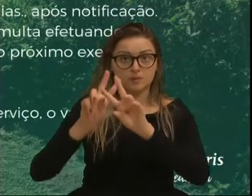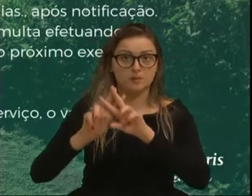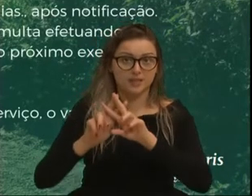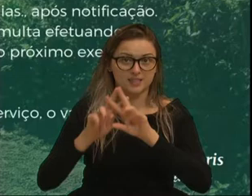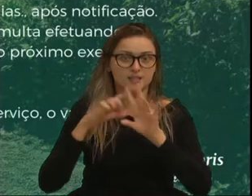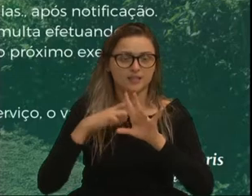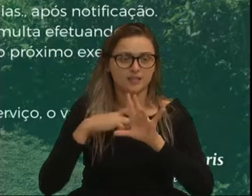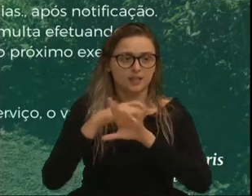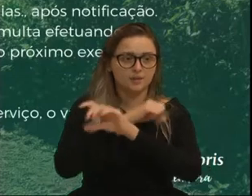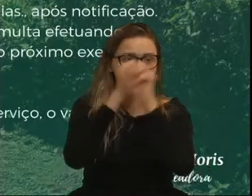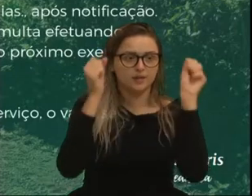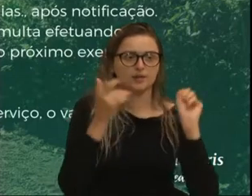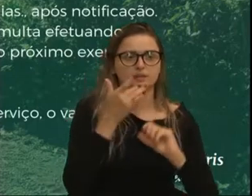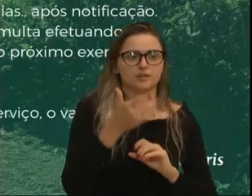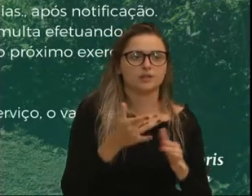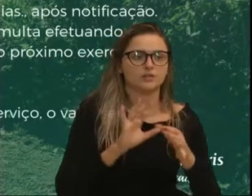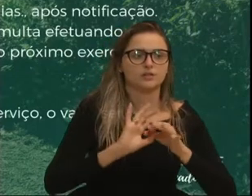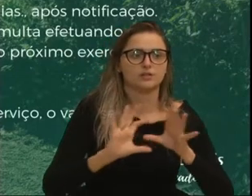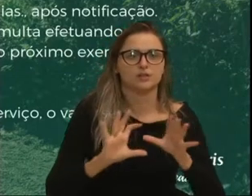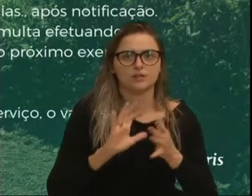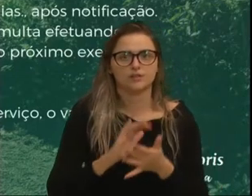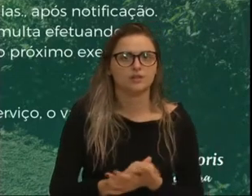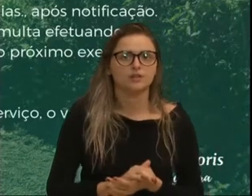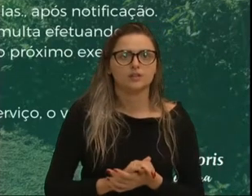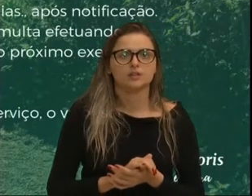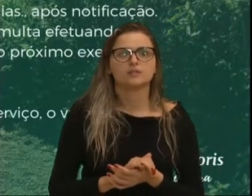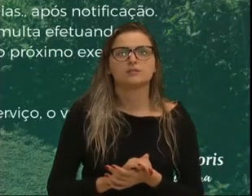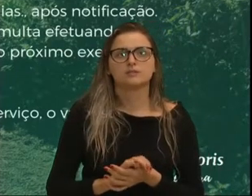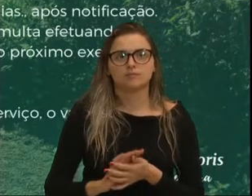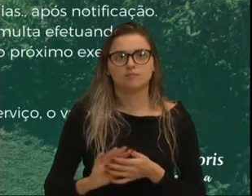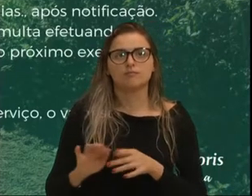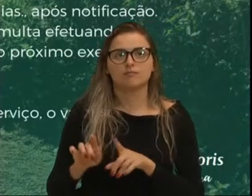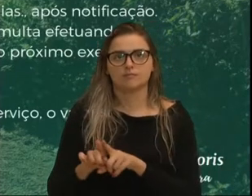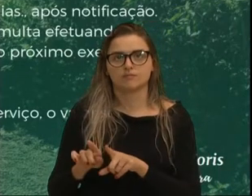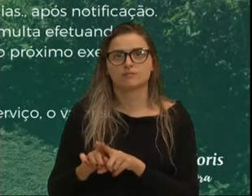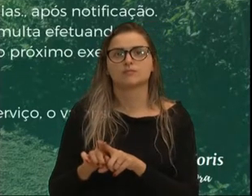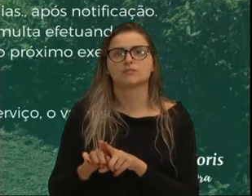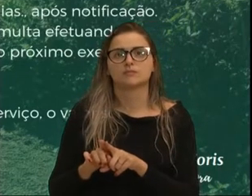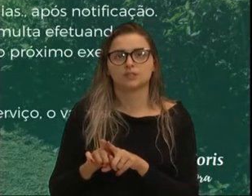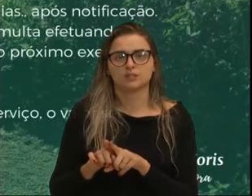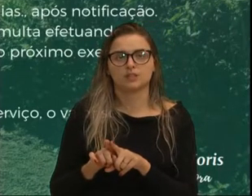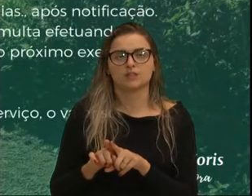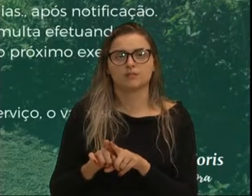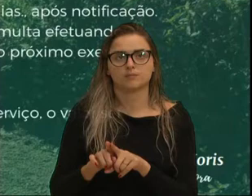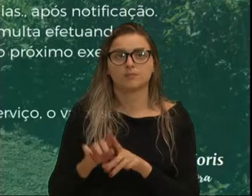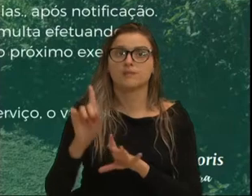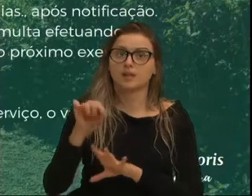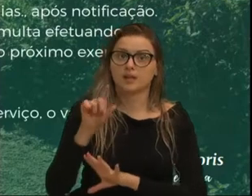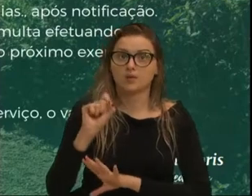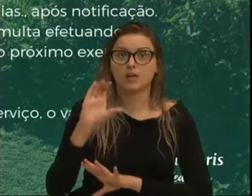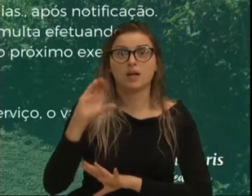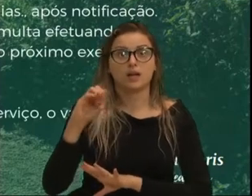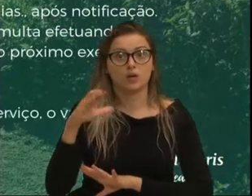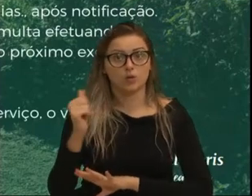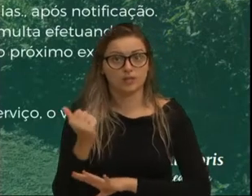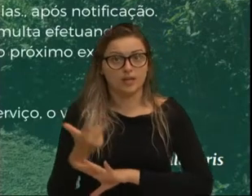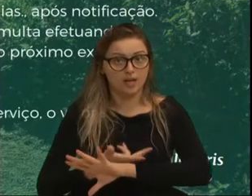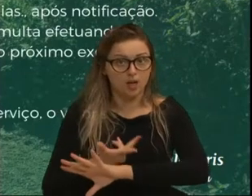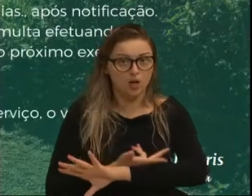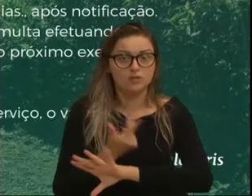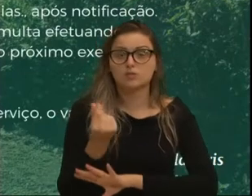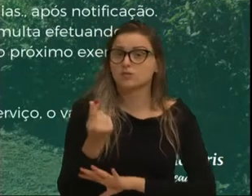porque aí nós teríamos um custo menor. É um produto que a Codeca pode oferecer, a roçada, com um custo